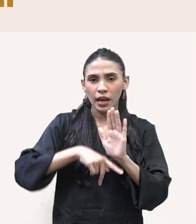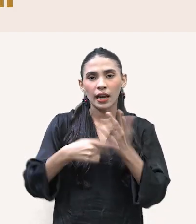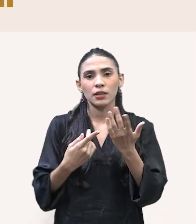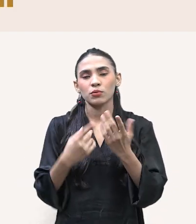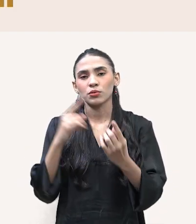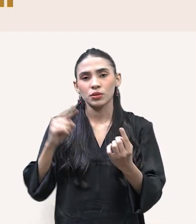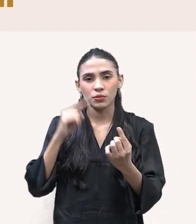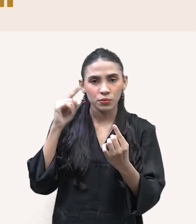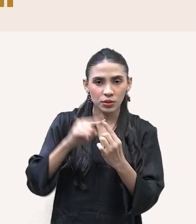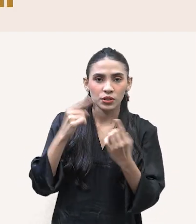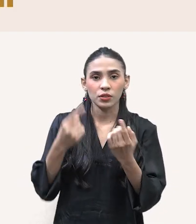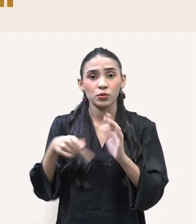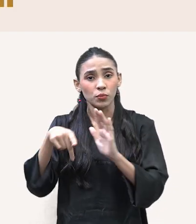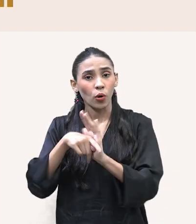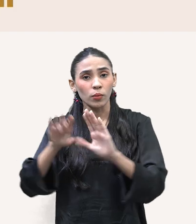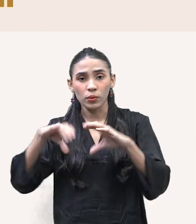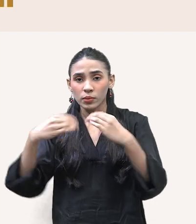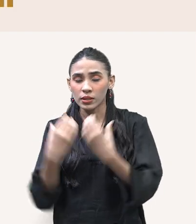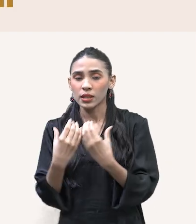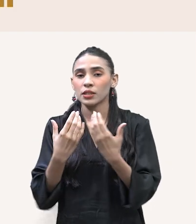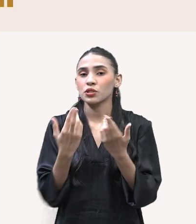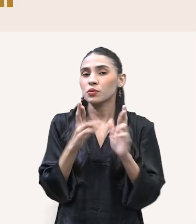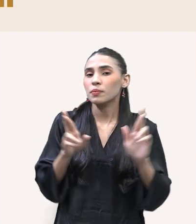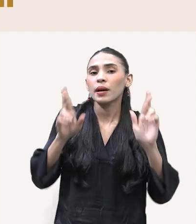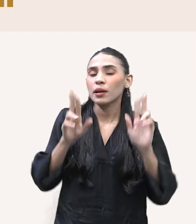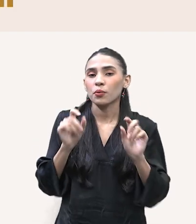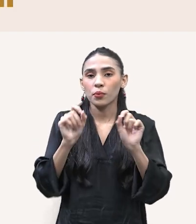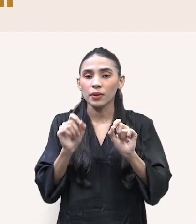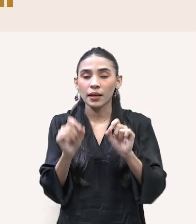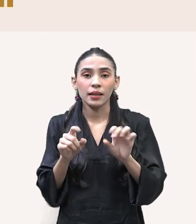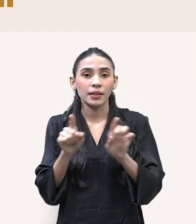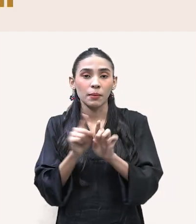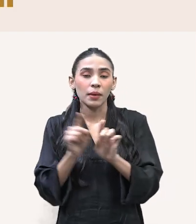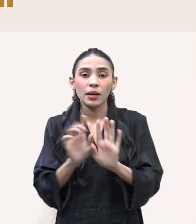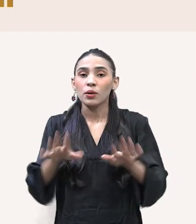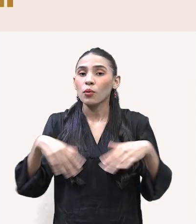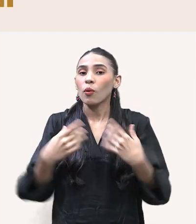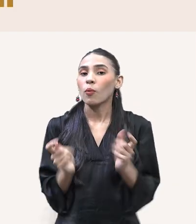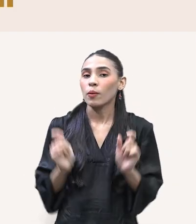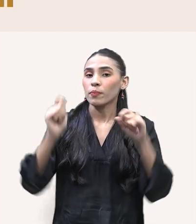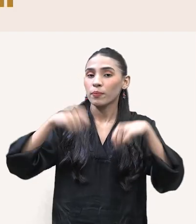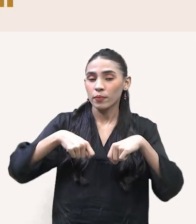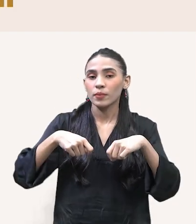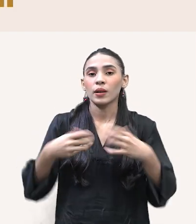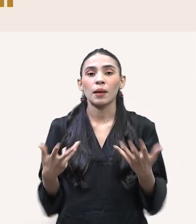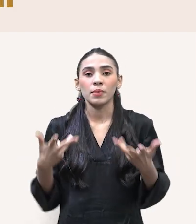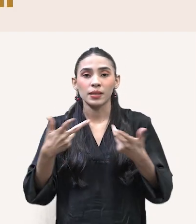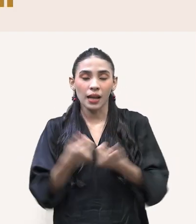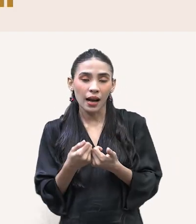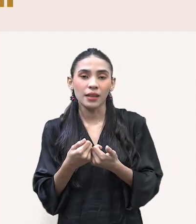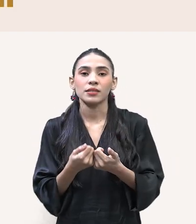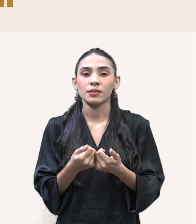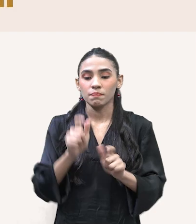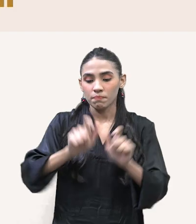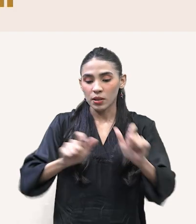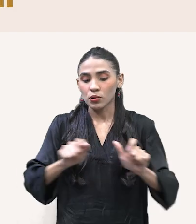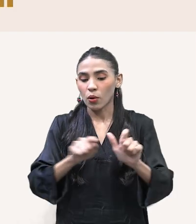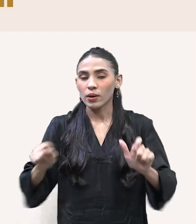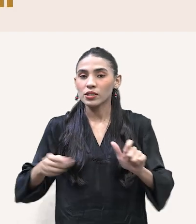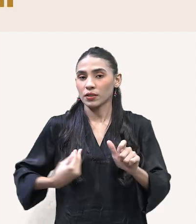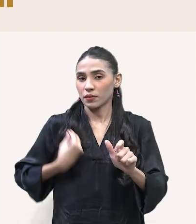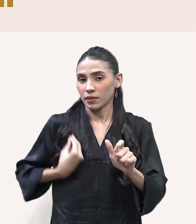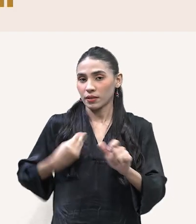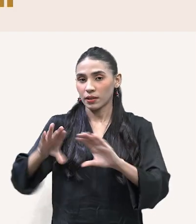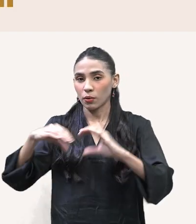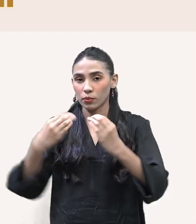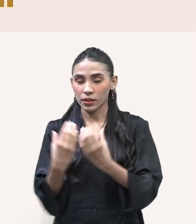as aspirações, o que eles esperam, né, quais são os potenciais, as capacidades daquelas pessoas,